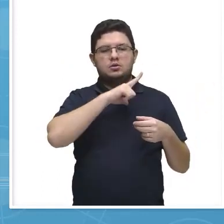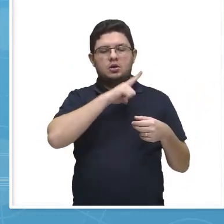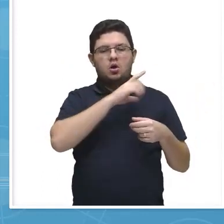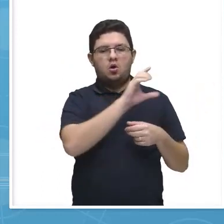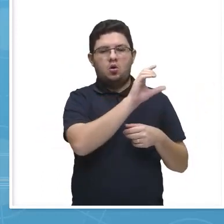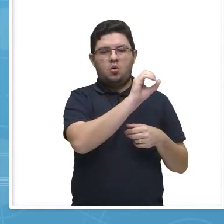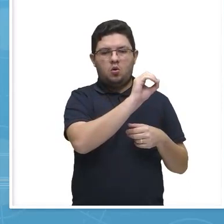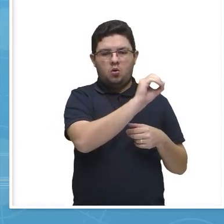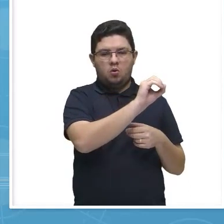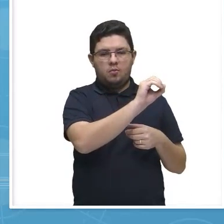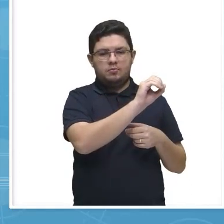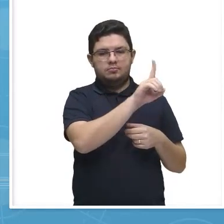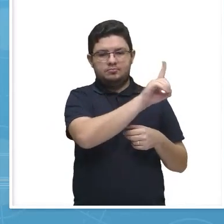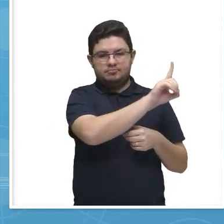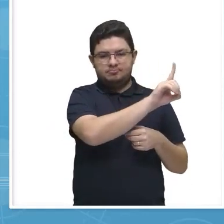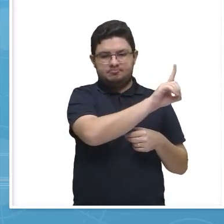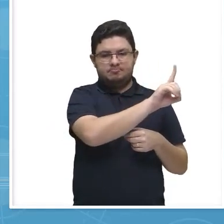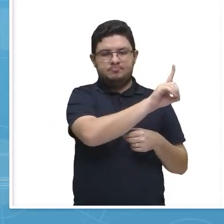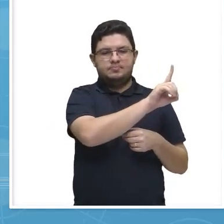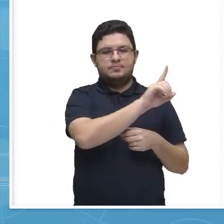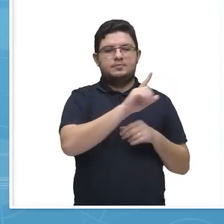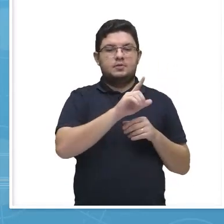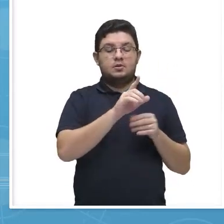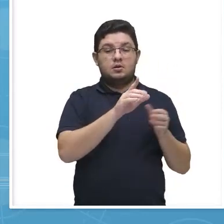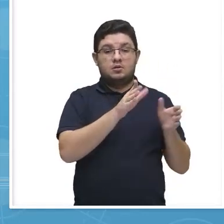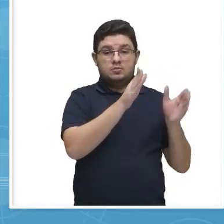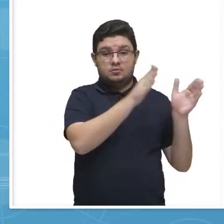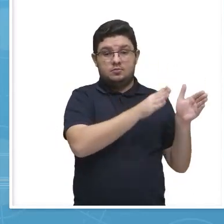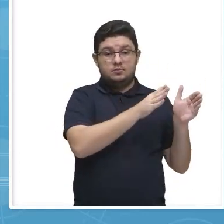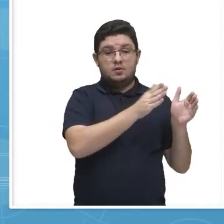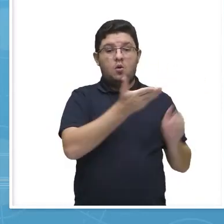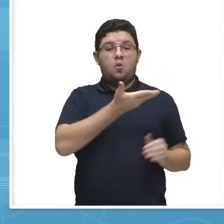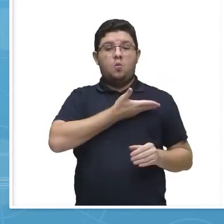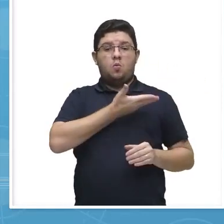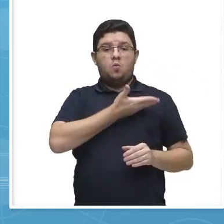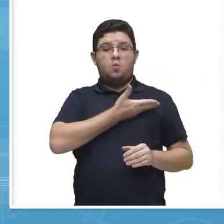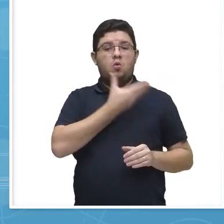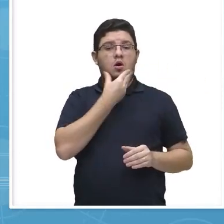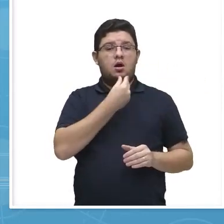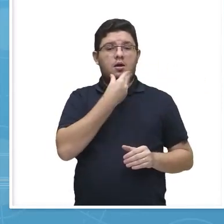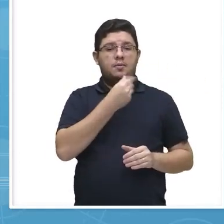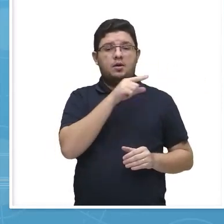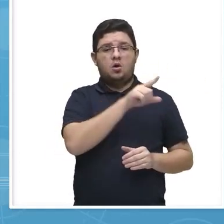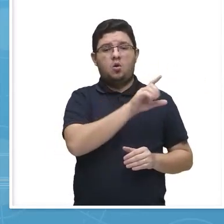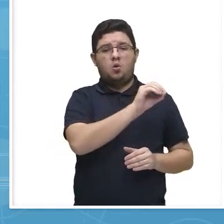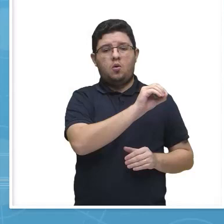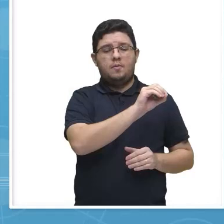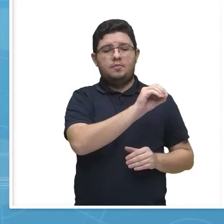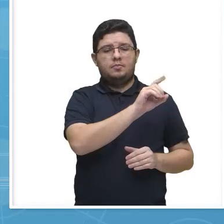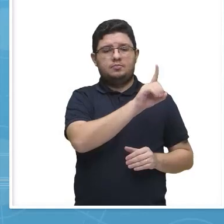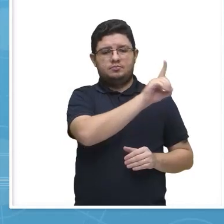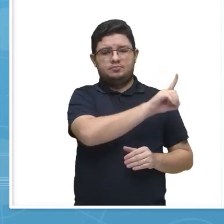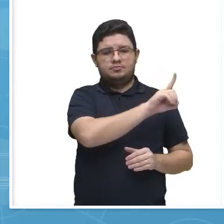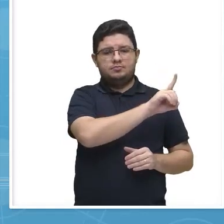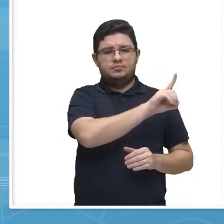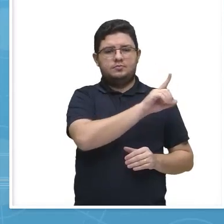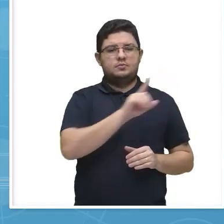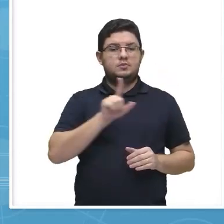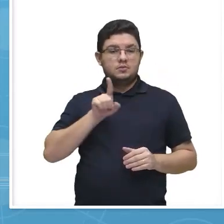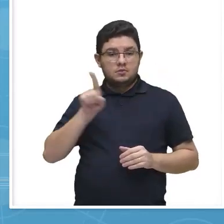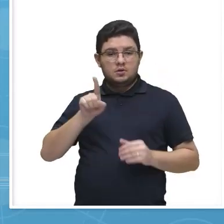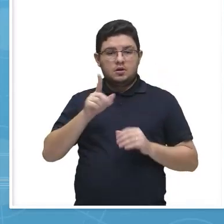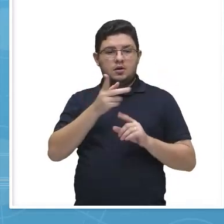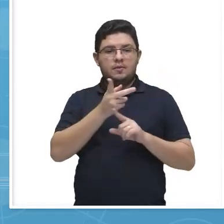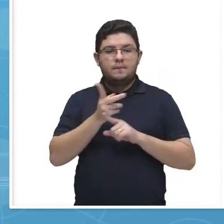E ao amigo é objeto indireto. Então o verbo emprestar é um verbo transitivo direto